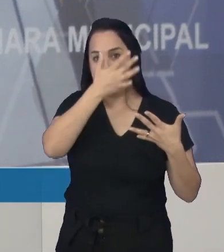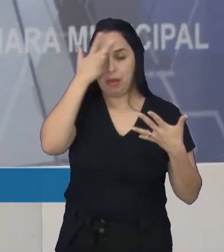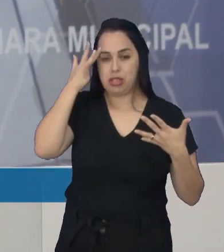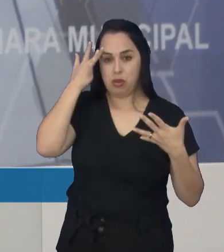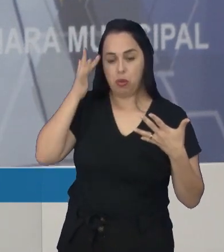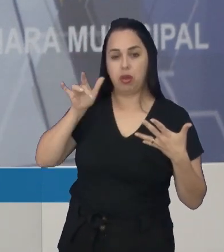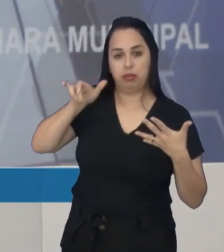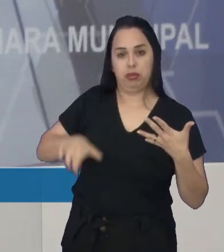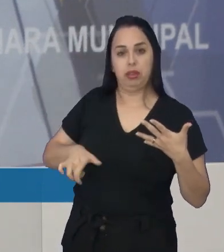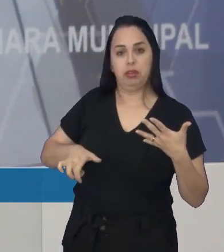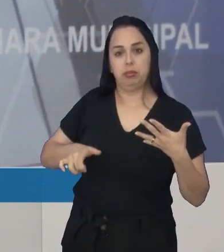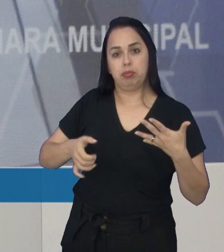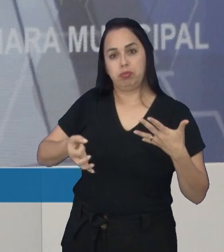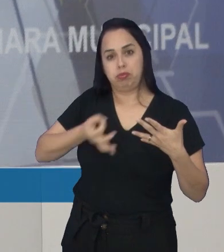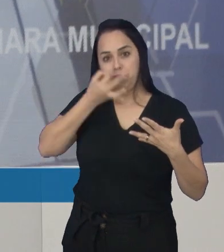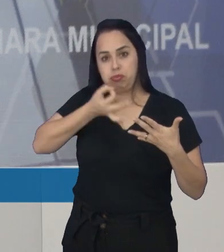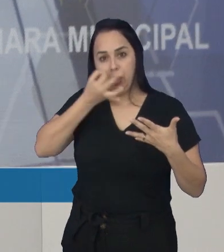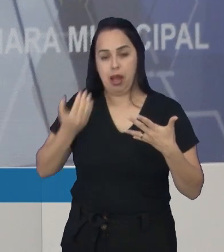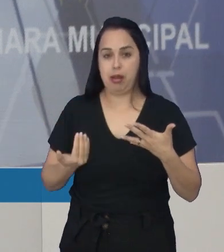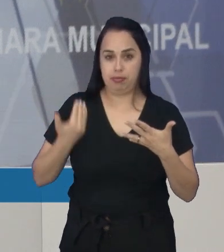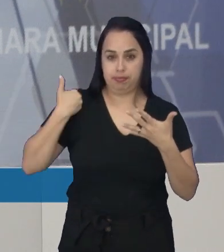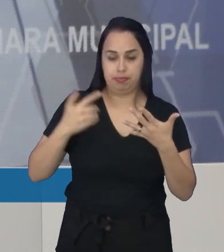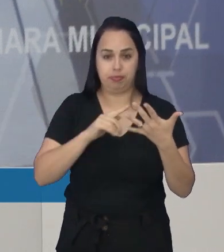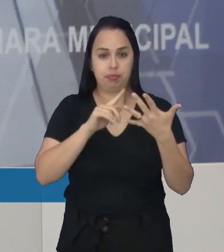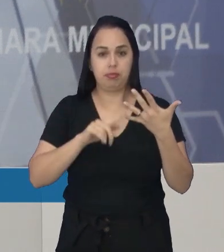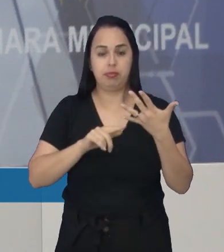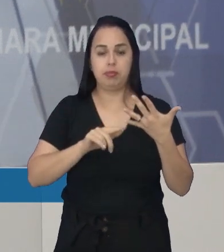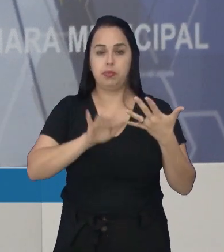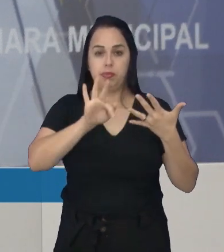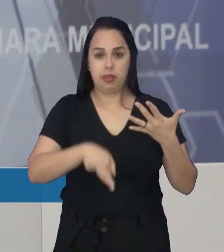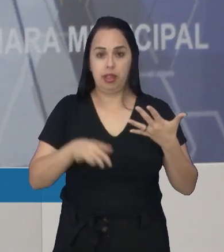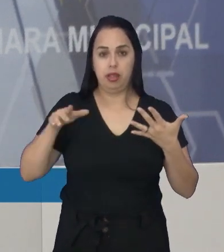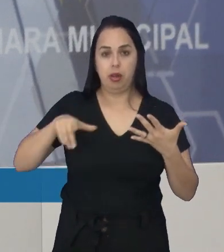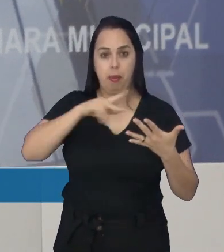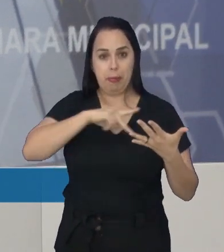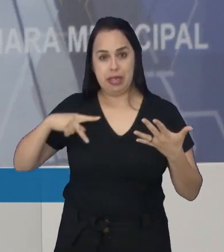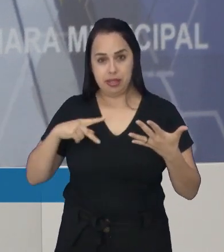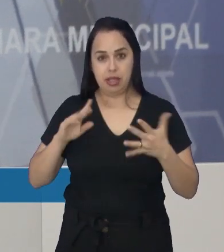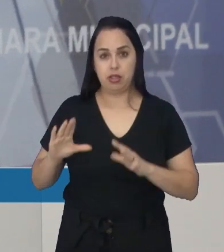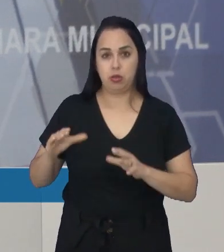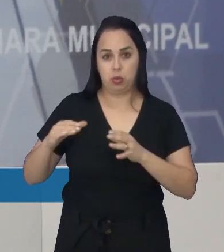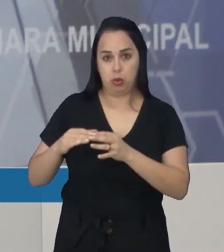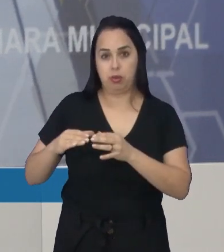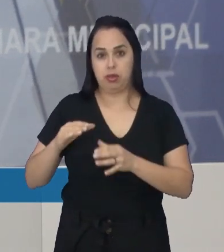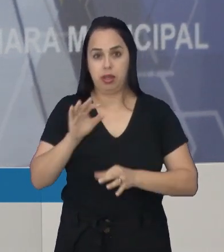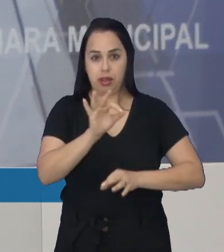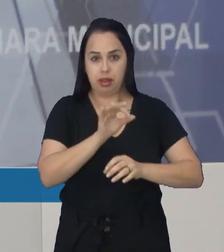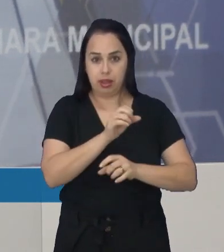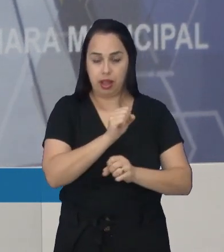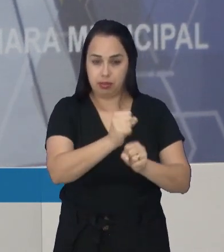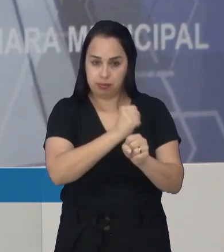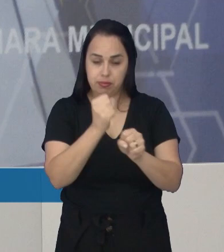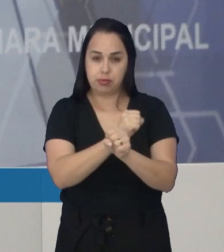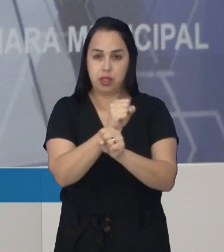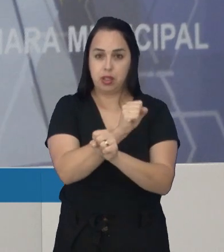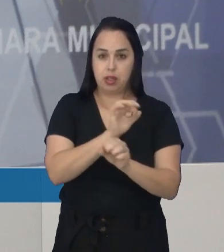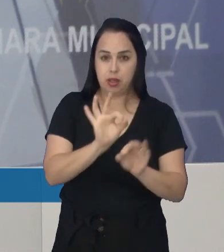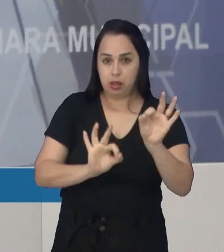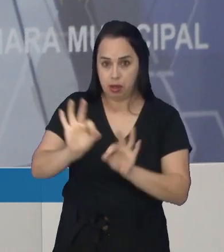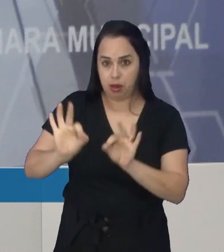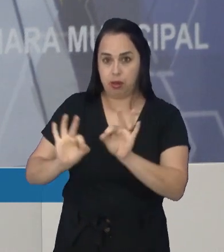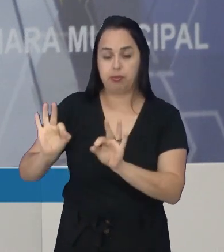do poder público quinta parte encerramento pelo presidente da Comissão de planejamento Urbano obras e Transportes da